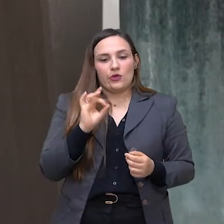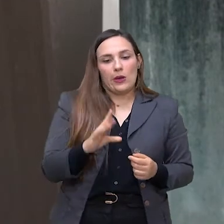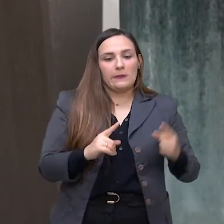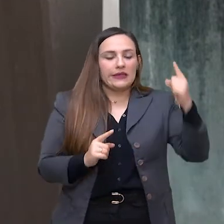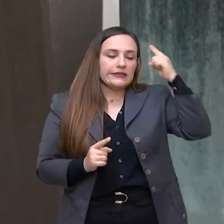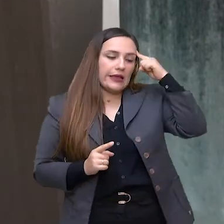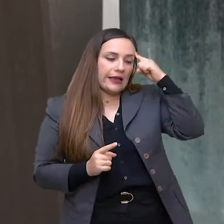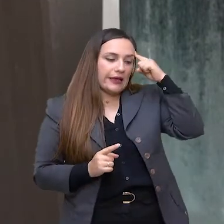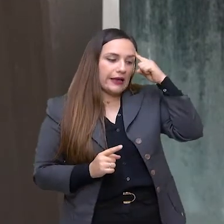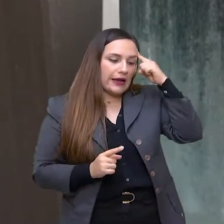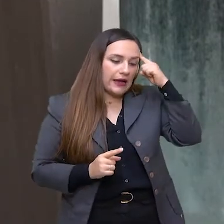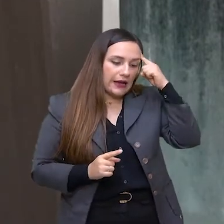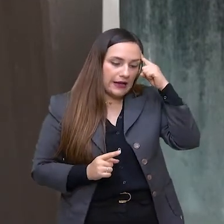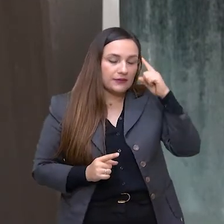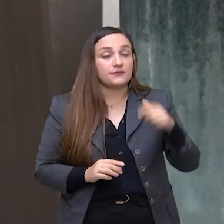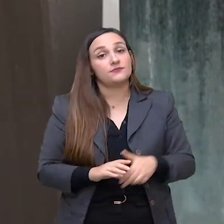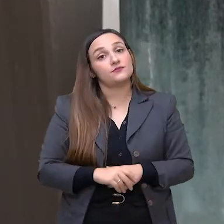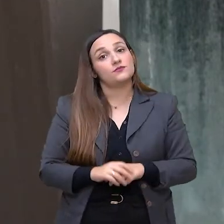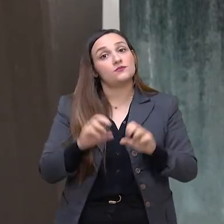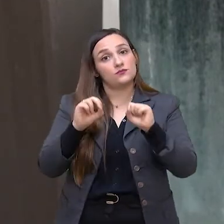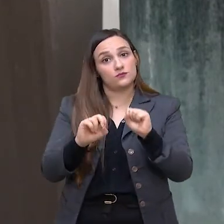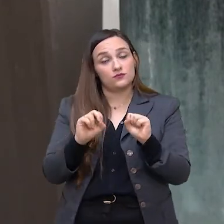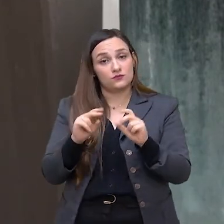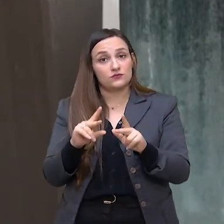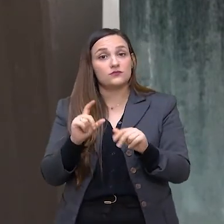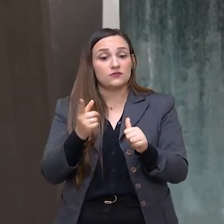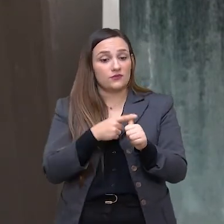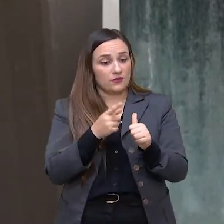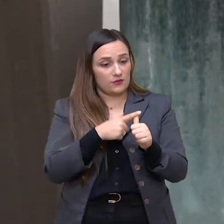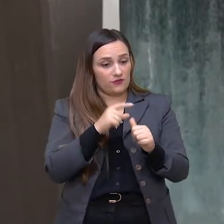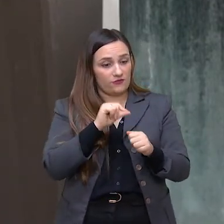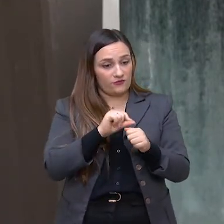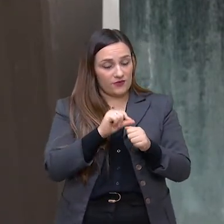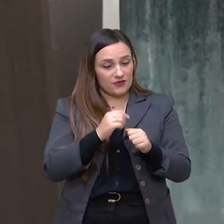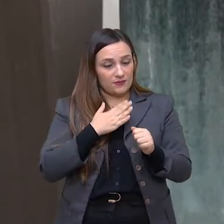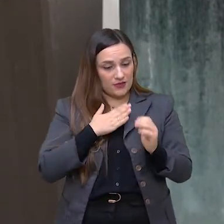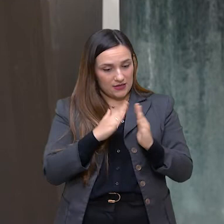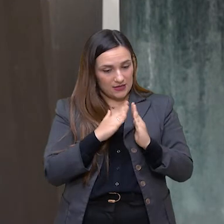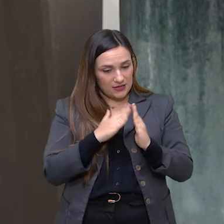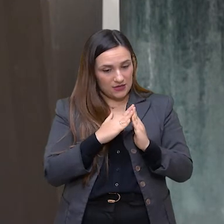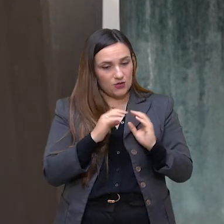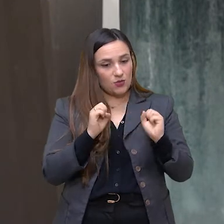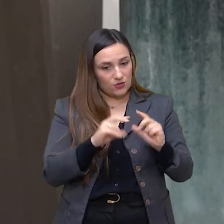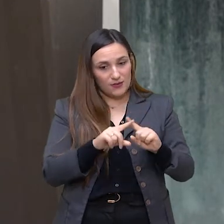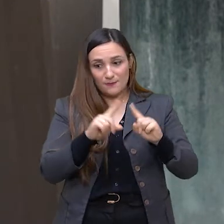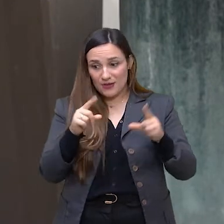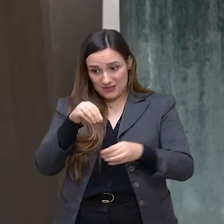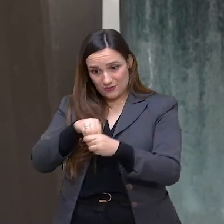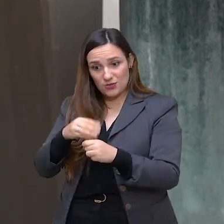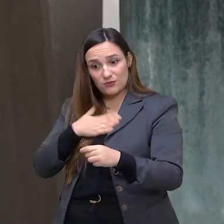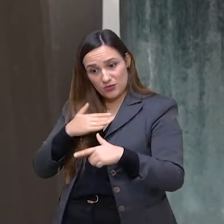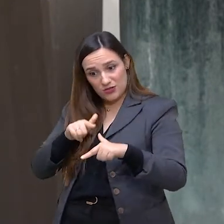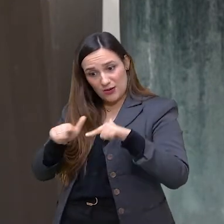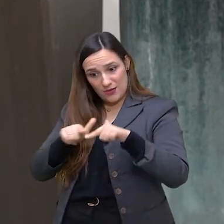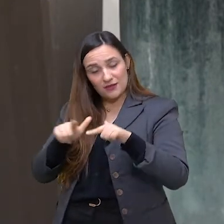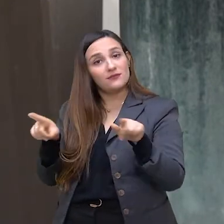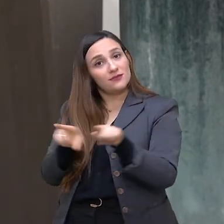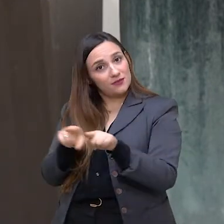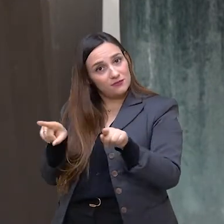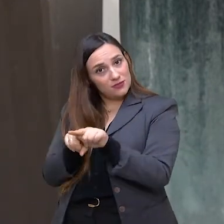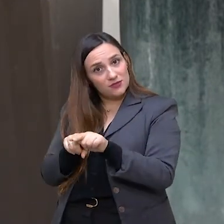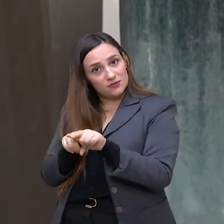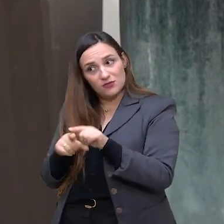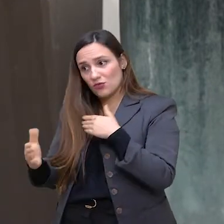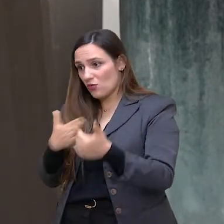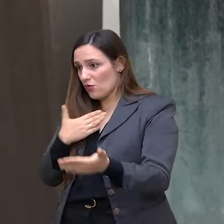pensar essa gestão socioambiental. Primeiro, não só fazer em casa, deixar de lavar a calçada, mas trazer isso para o ambiente de trabalho também,